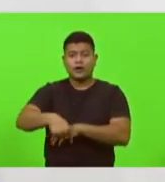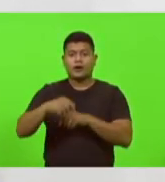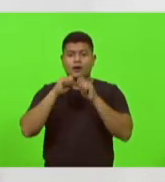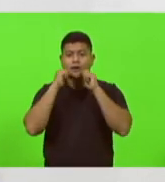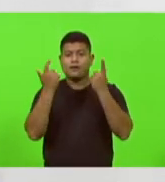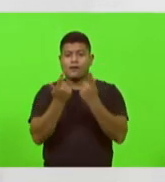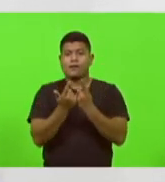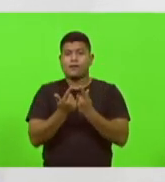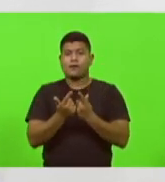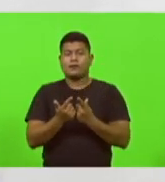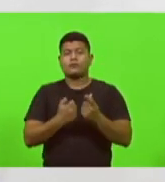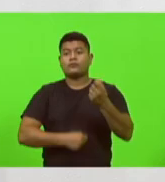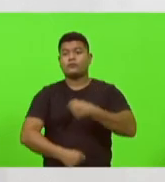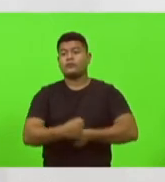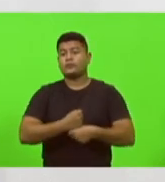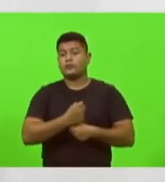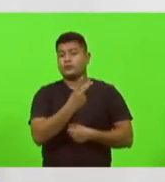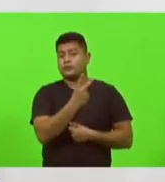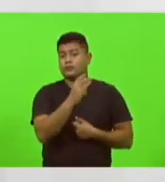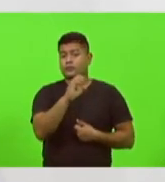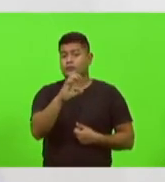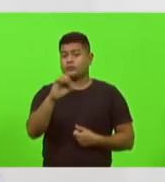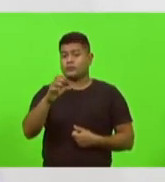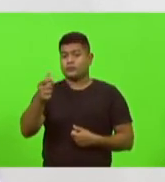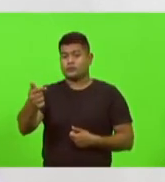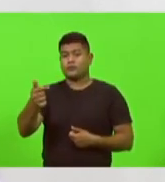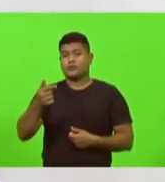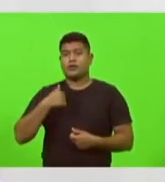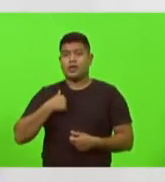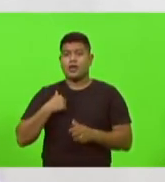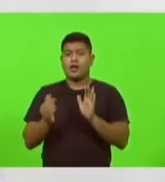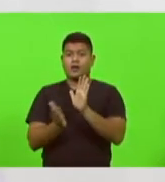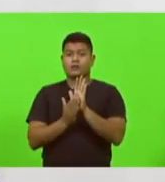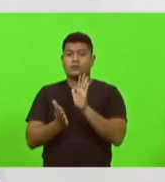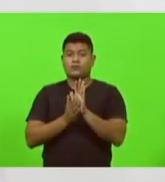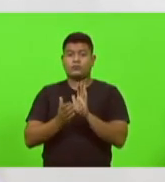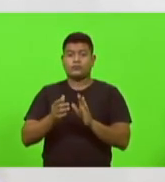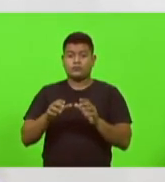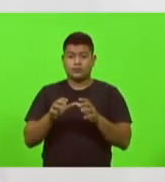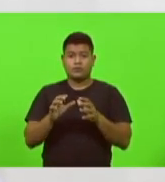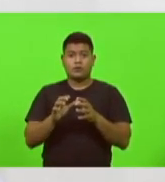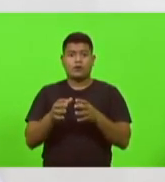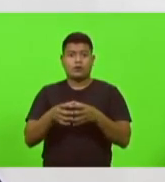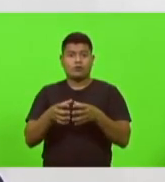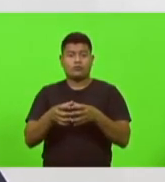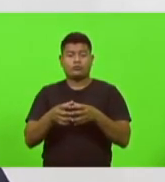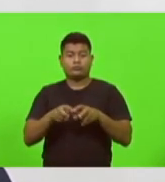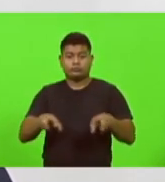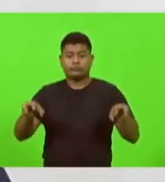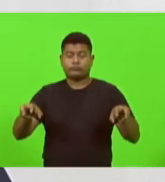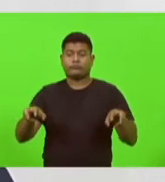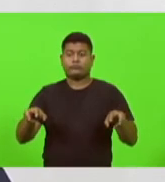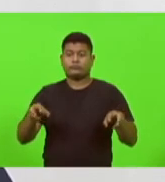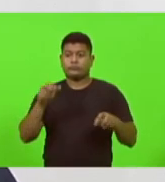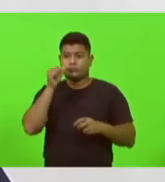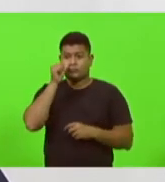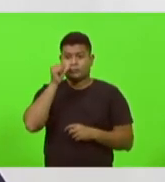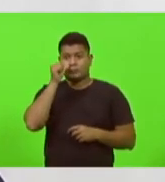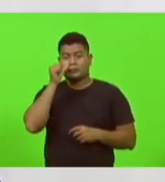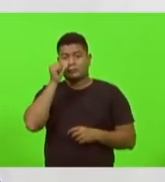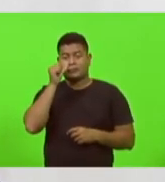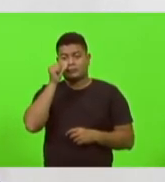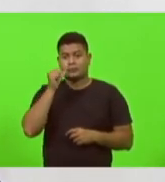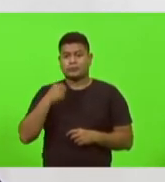em 2007, eu propus à nossa bancada para que nós